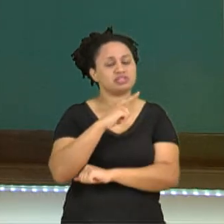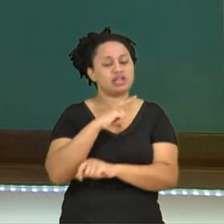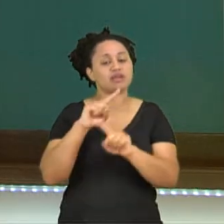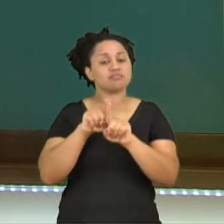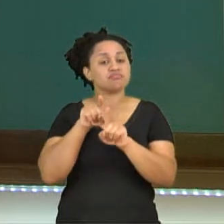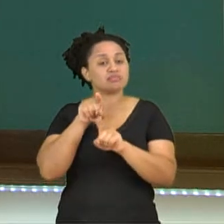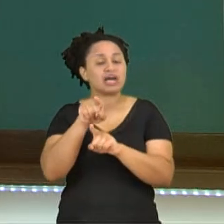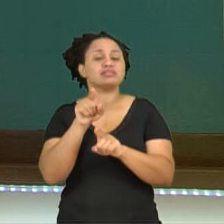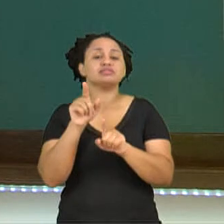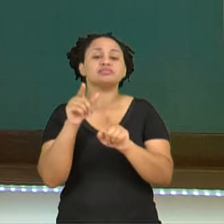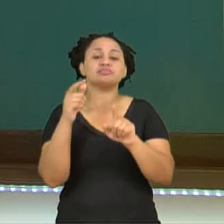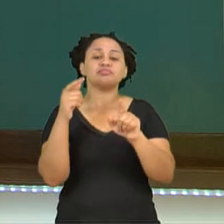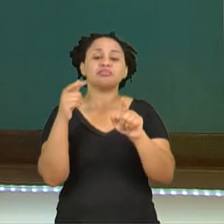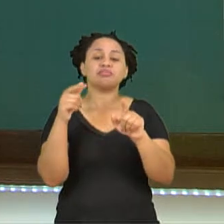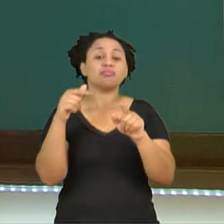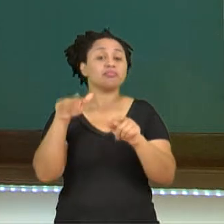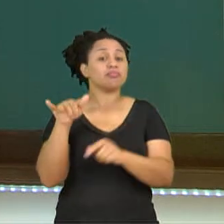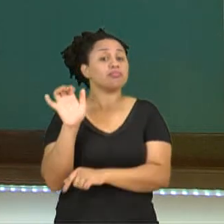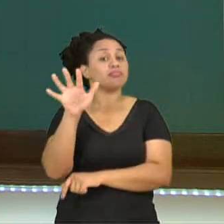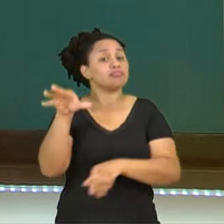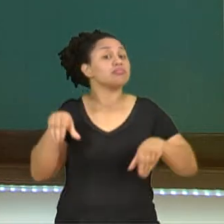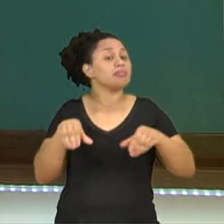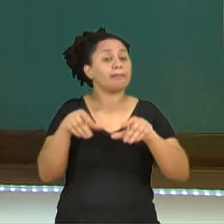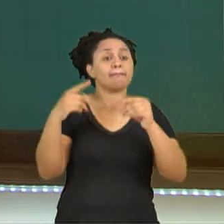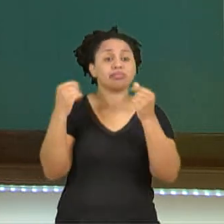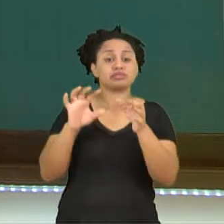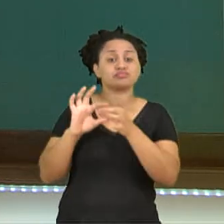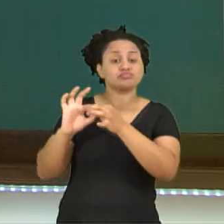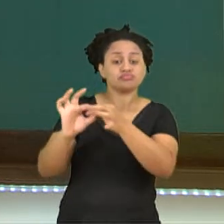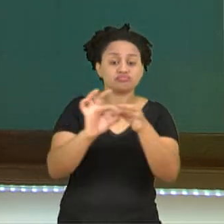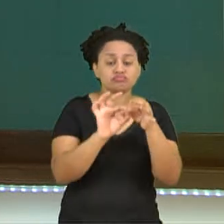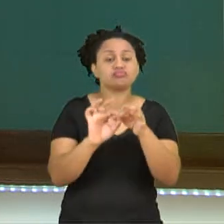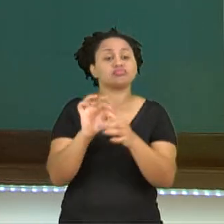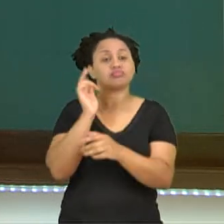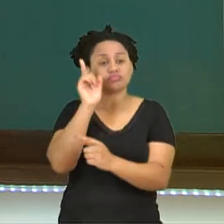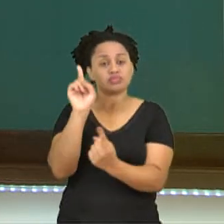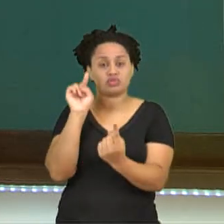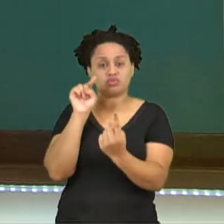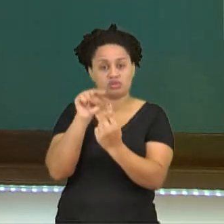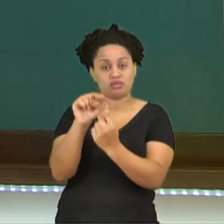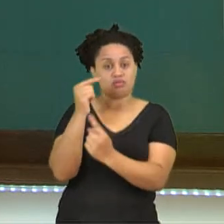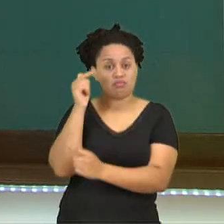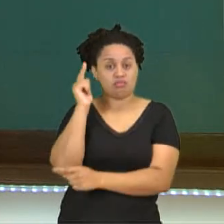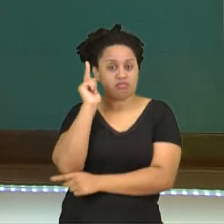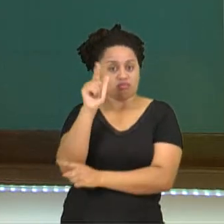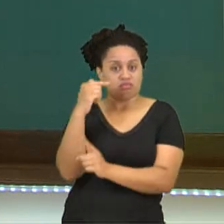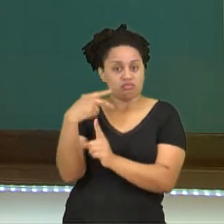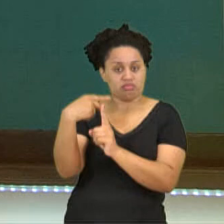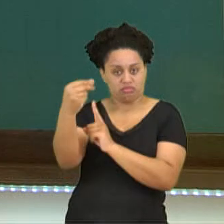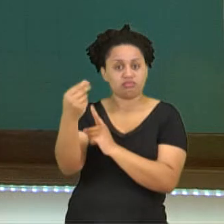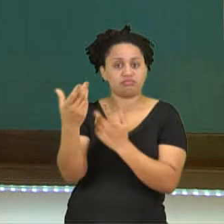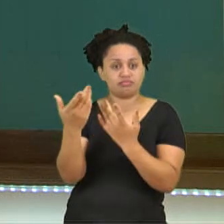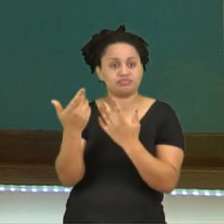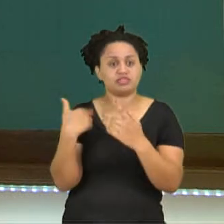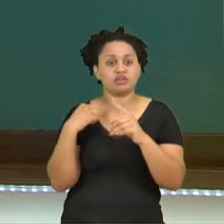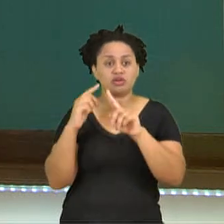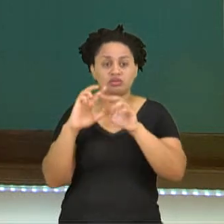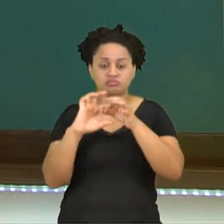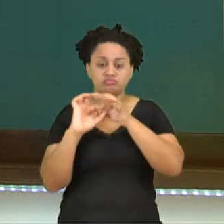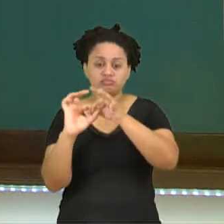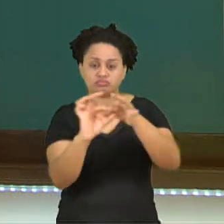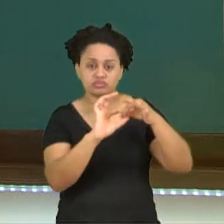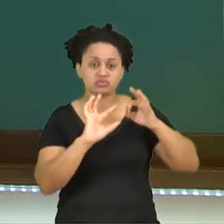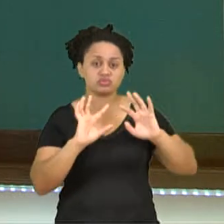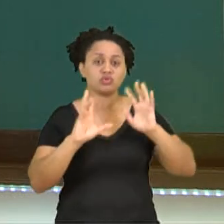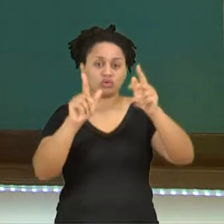você precisa estar unido para que o objetivo é ganhar e com essa união todos